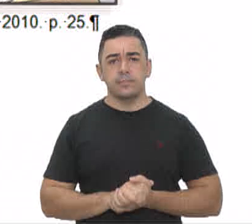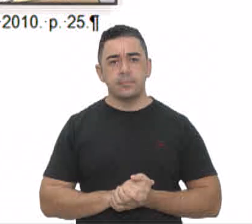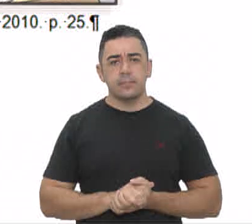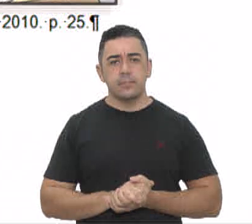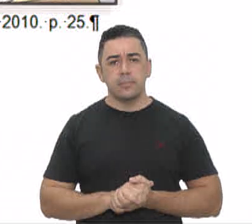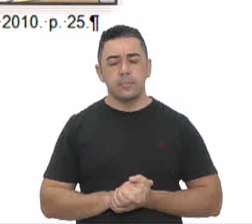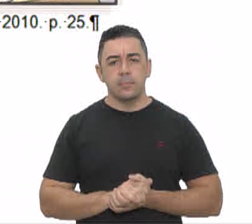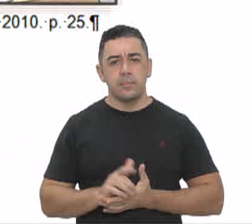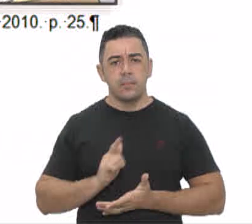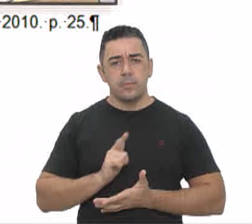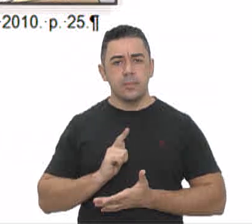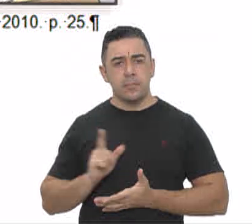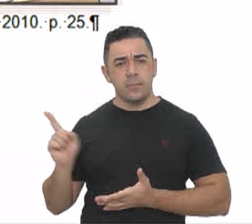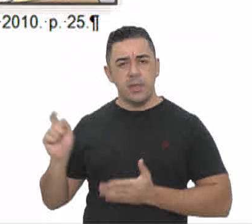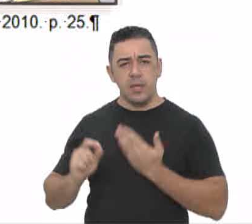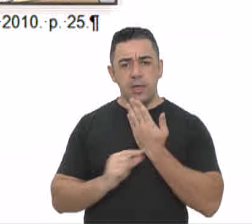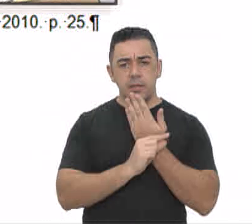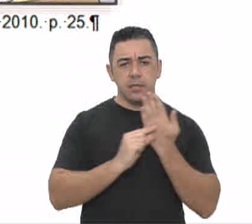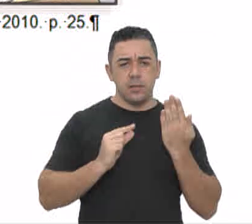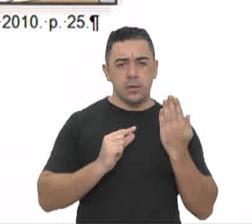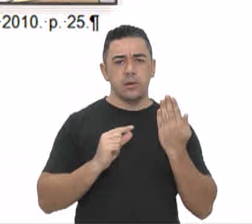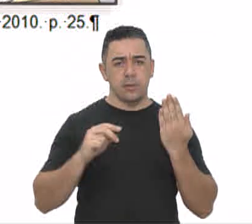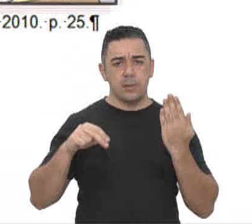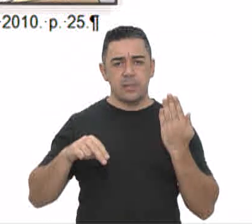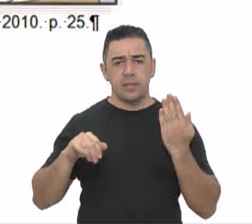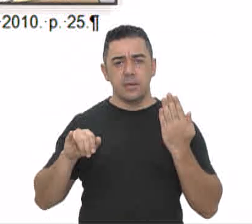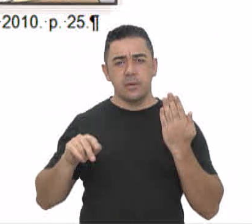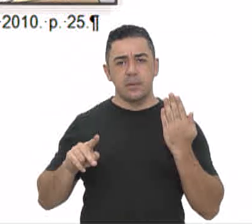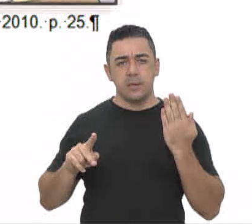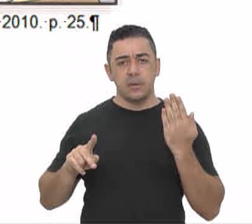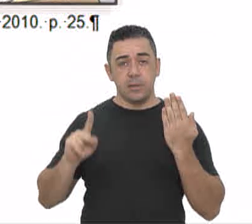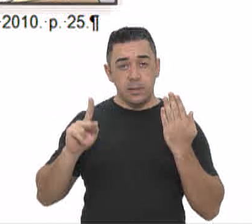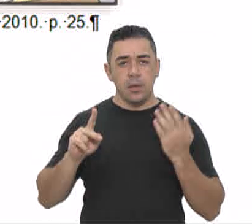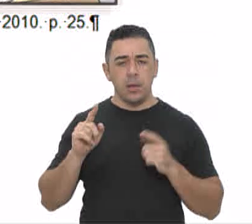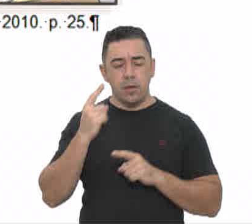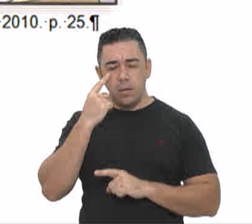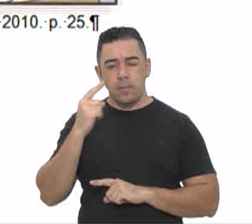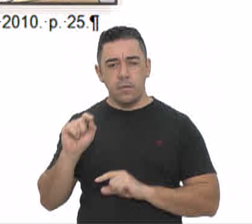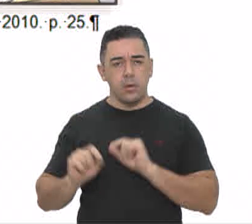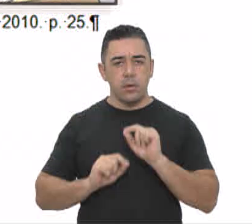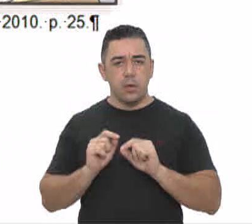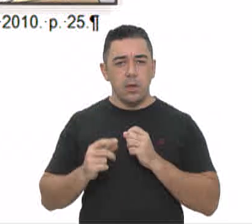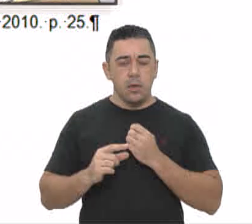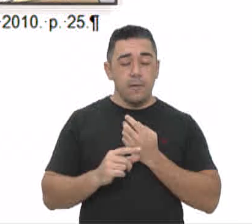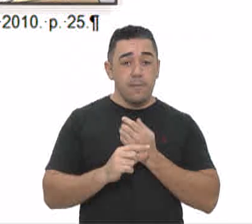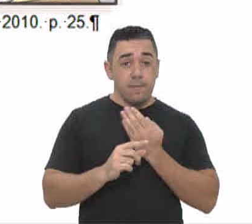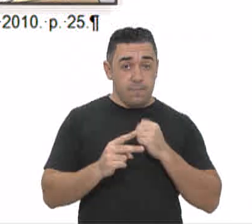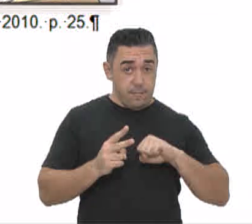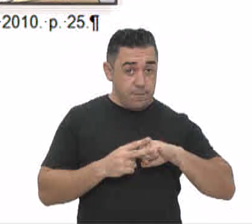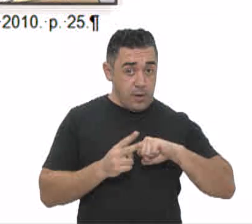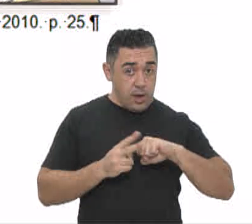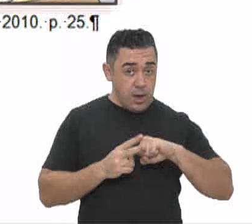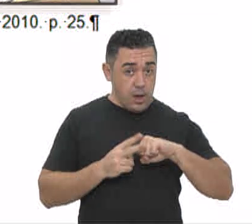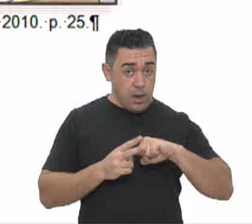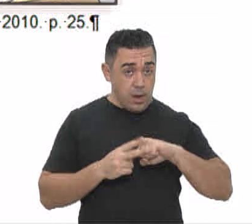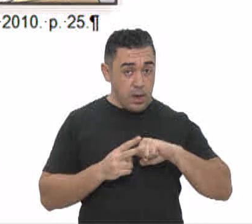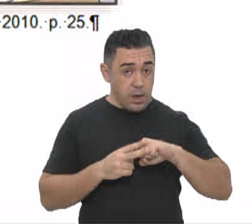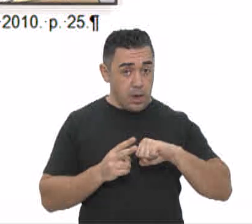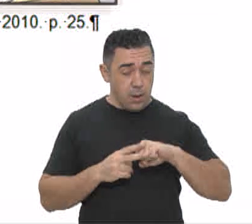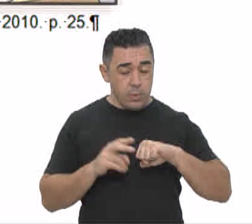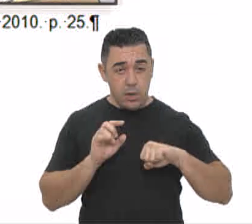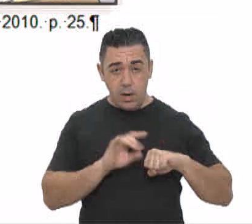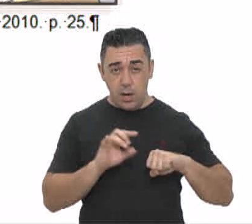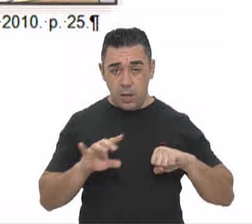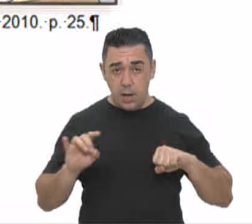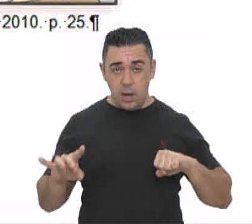de Gaturro, do escritor argentino Nick, e observa que os verbos de cada vinheta, essa palavrinha é conhecida de vocês